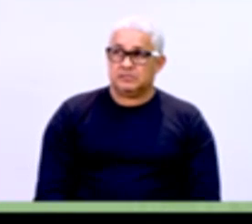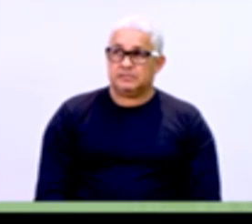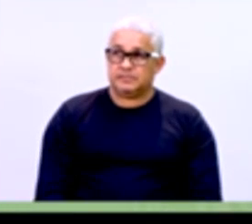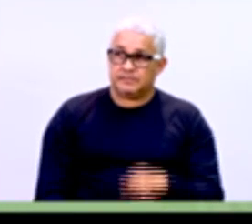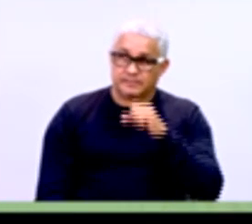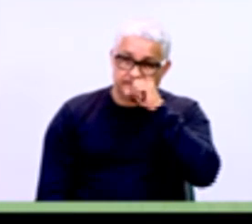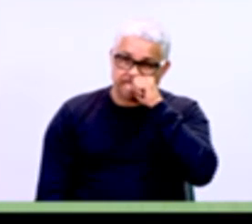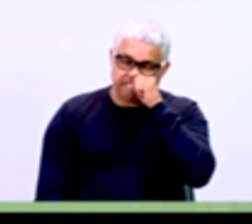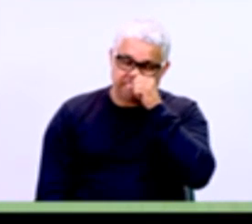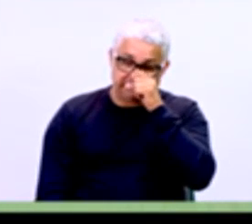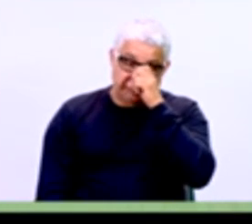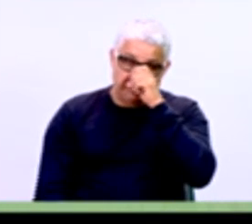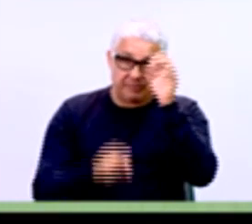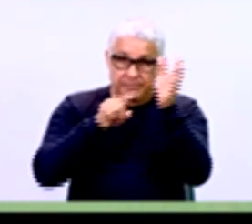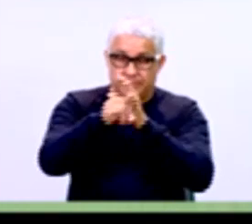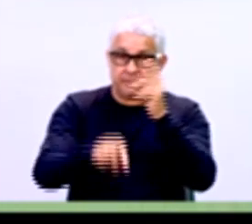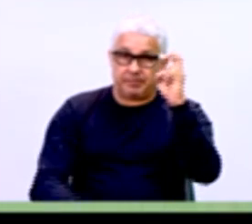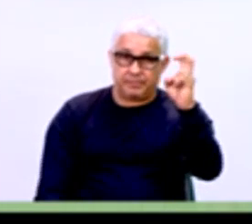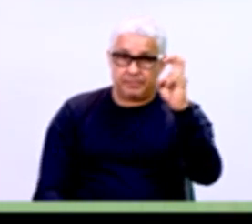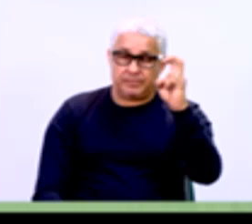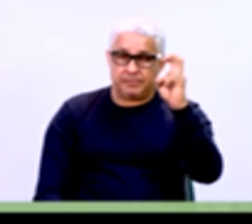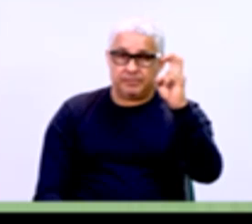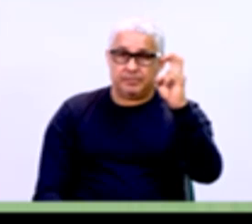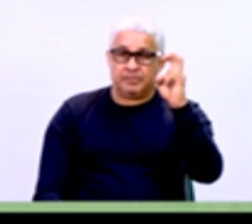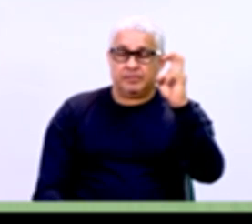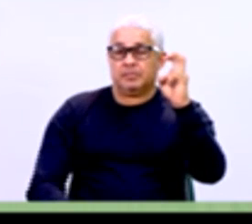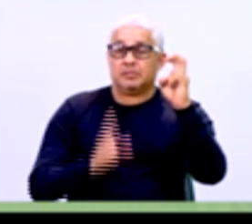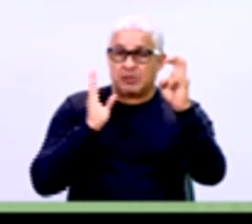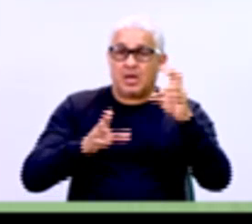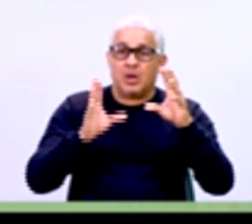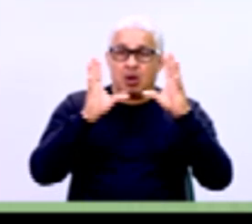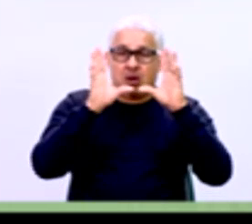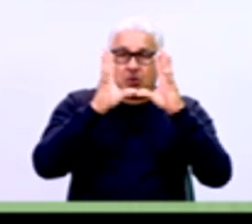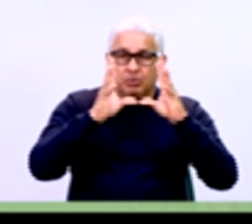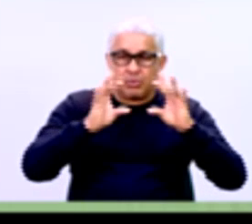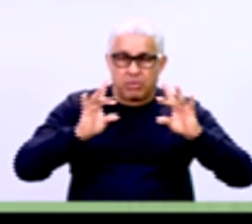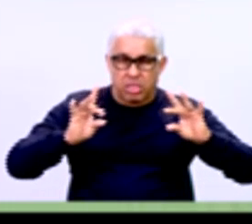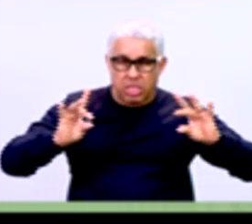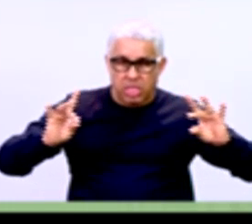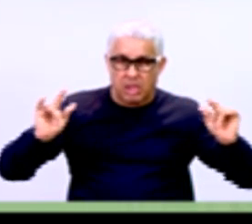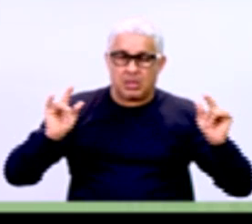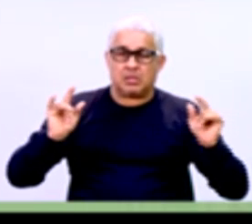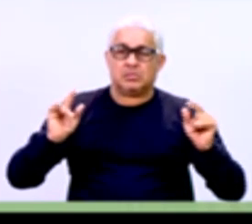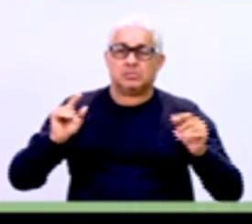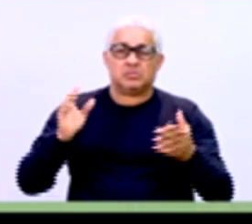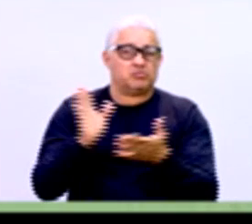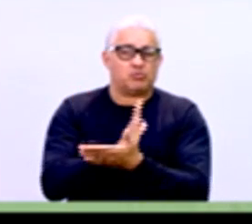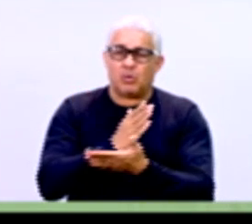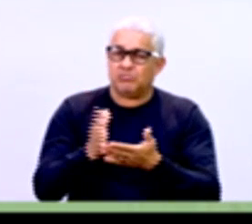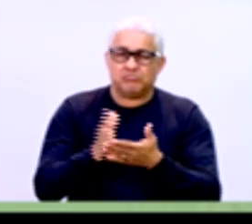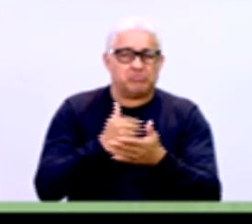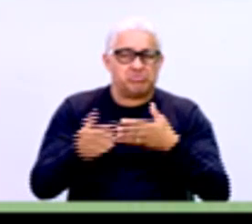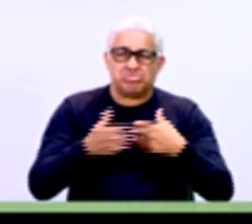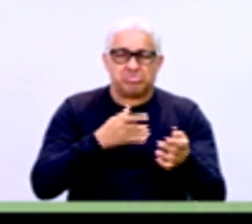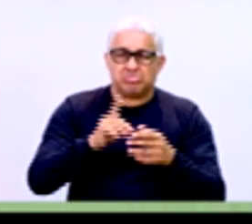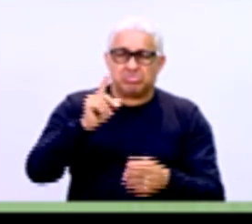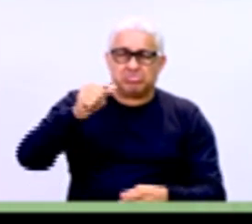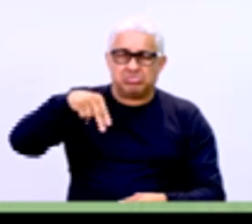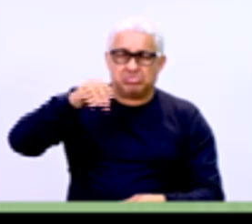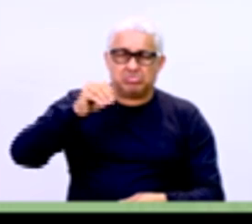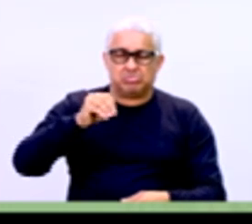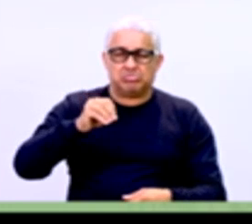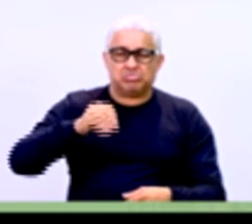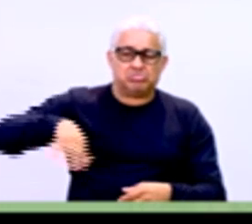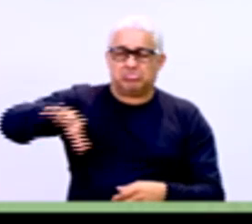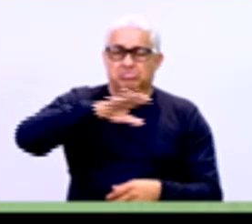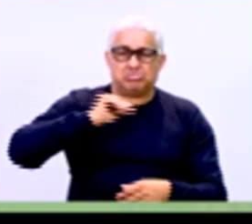5. Os recursos naturais já estão praticamente esgotados e qualquer dano ambiental causado pelo homem é reversível.